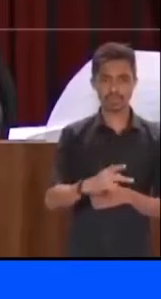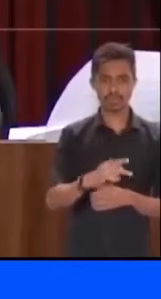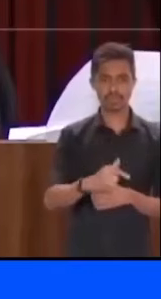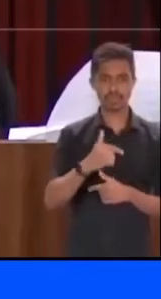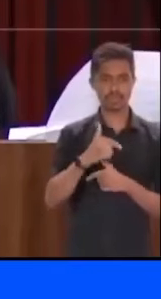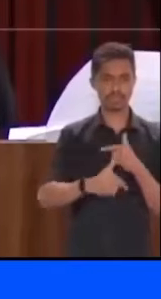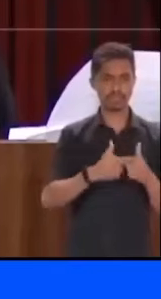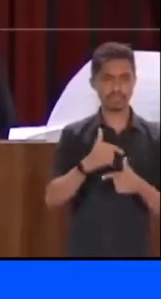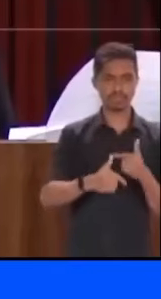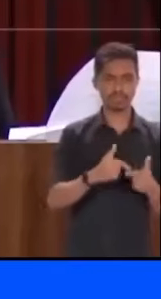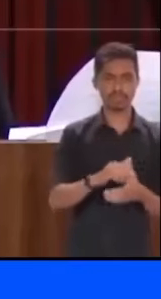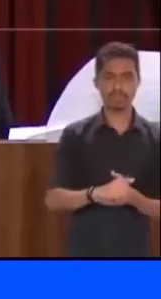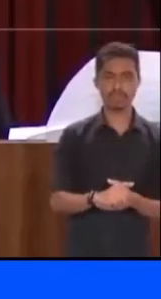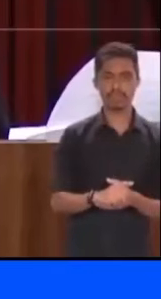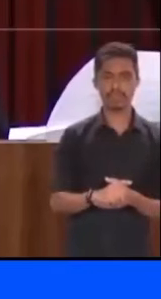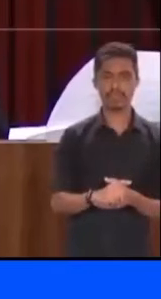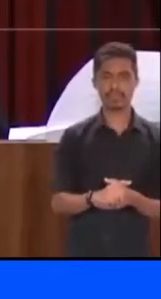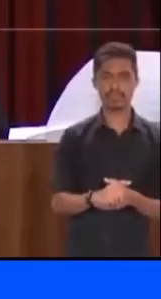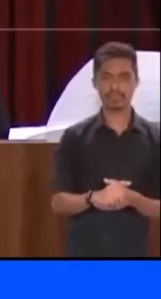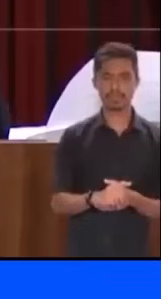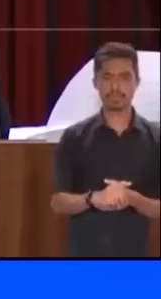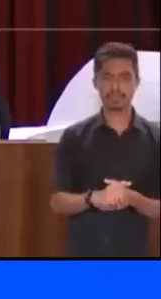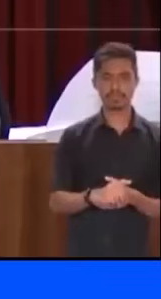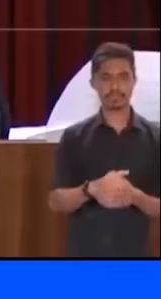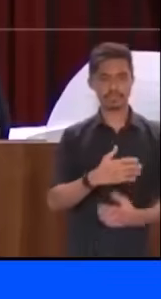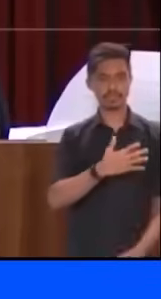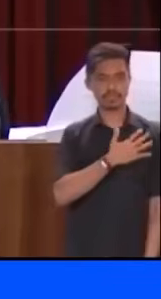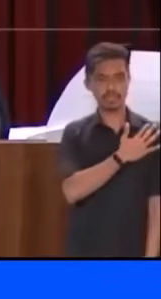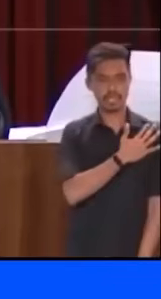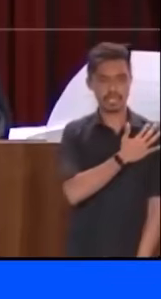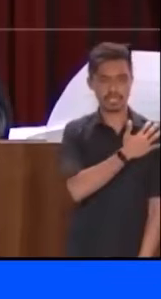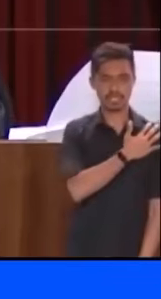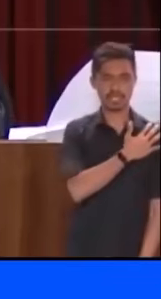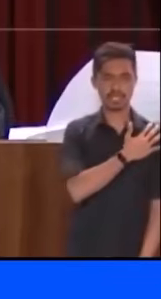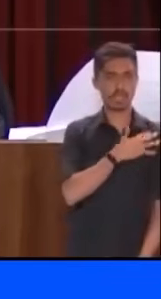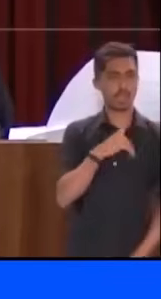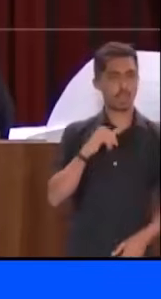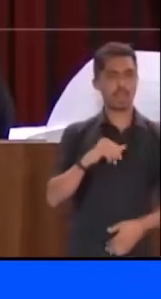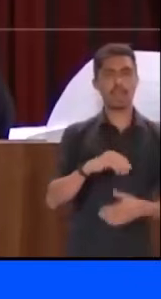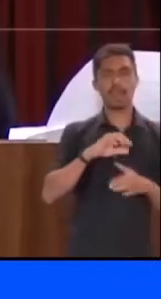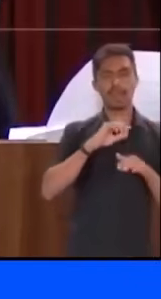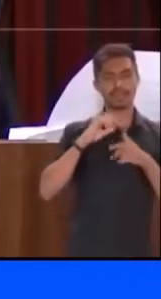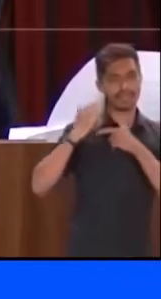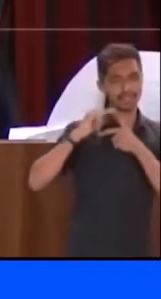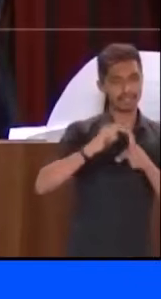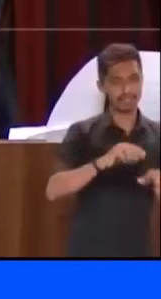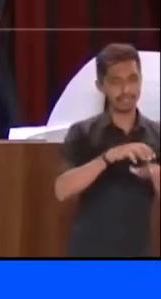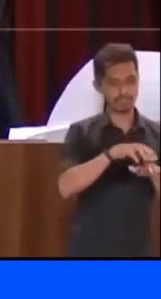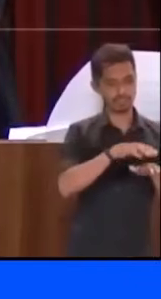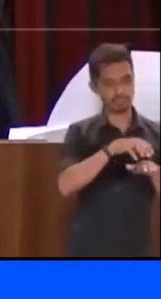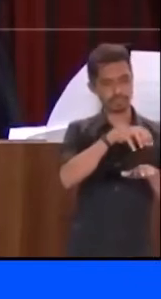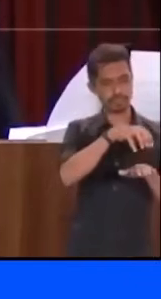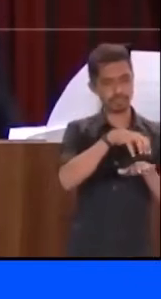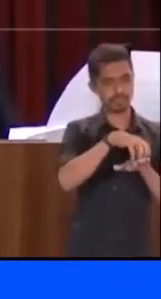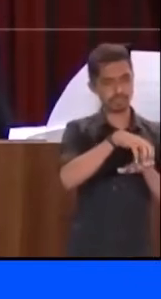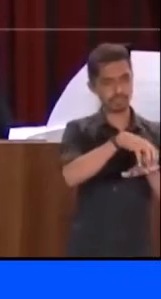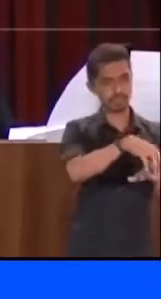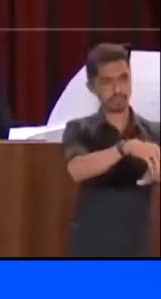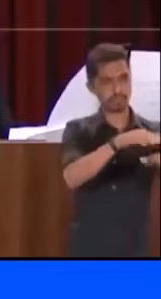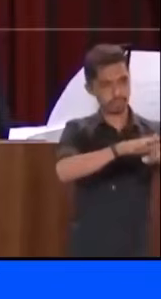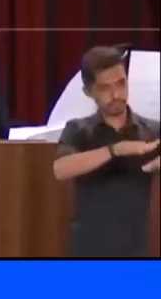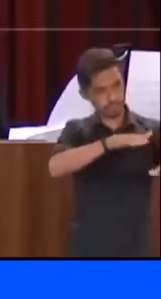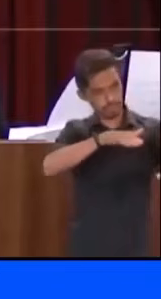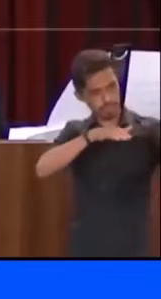como comandante em chefe das Forças Armadas para alterar o tradicional desfile do Rio de